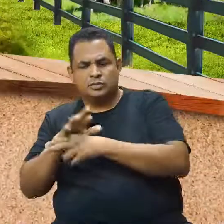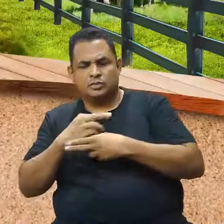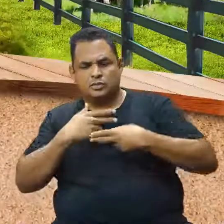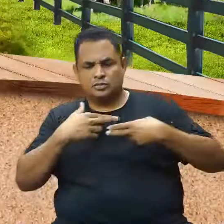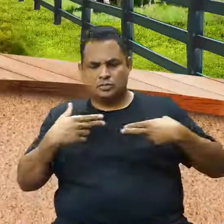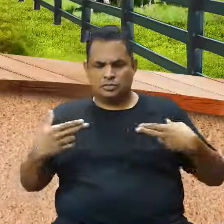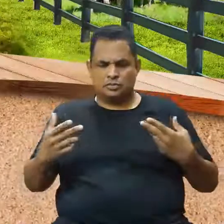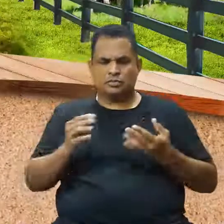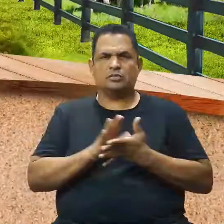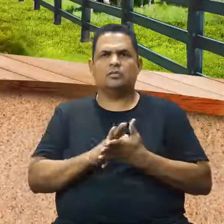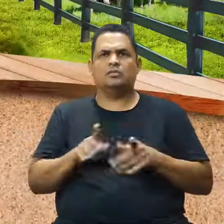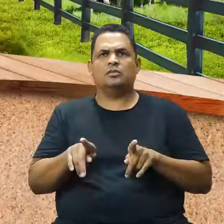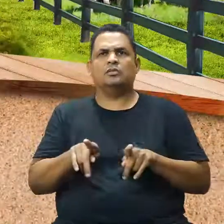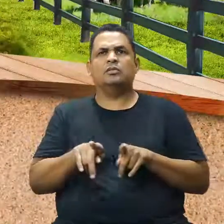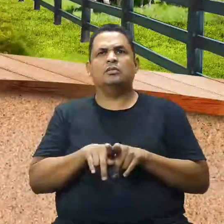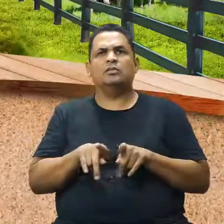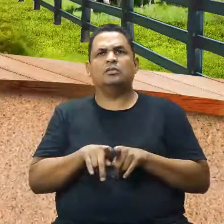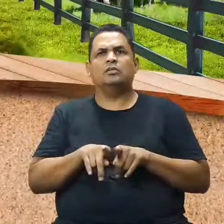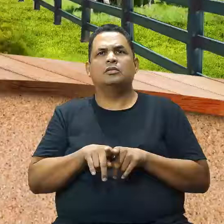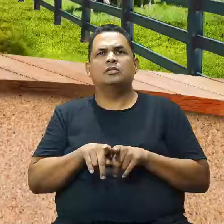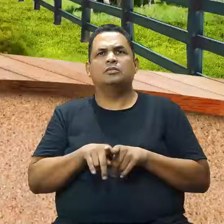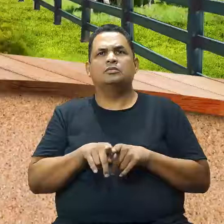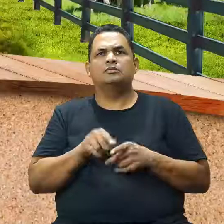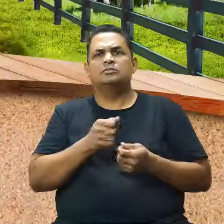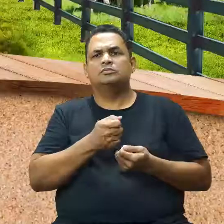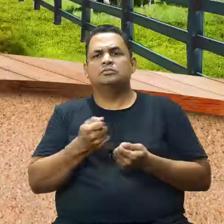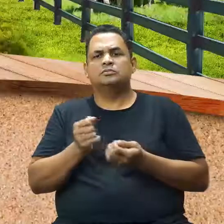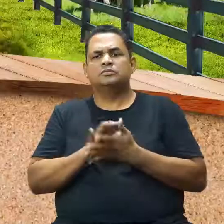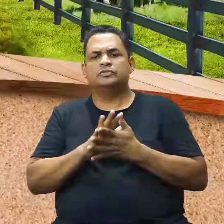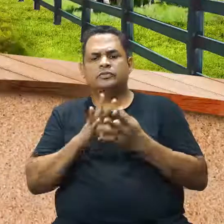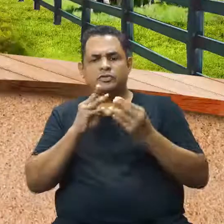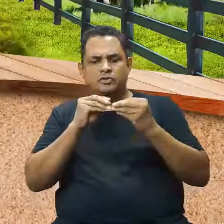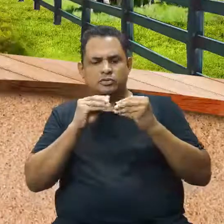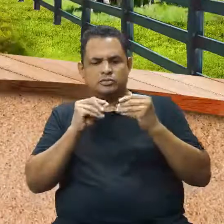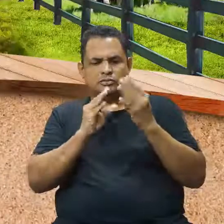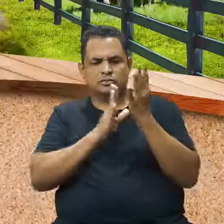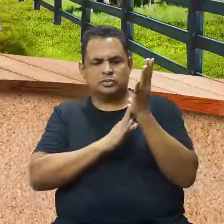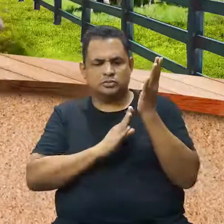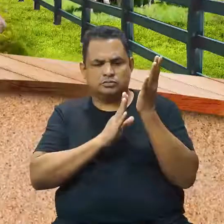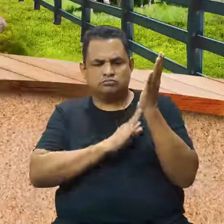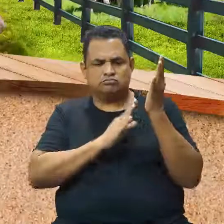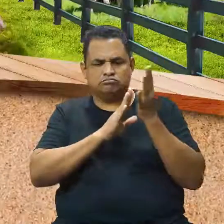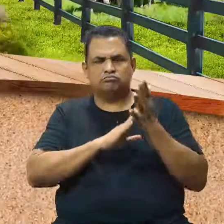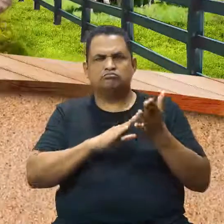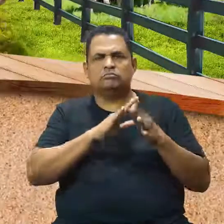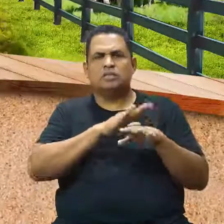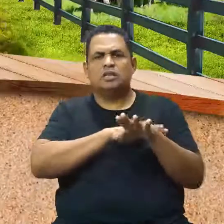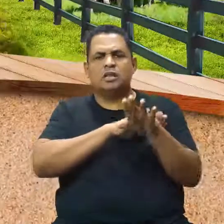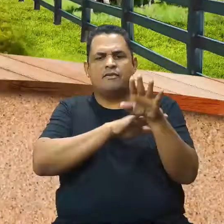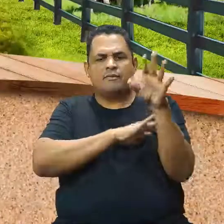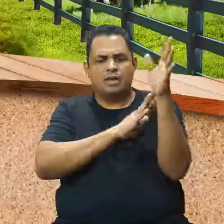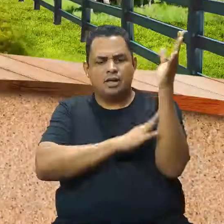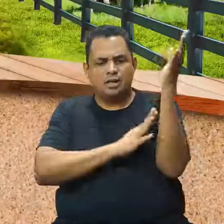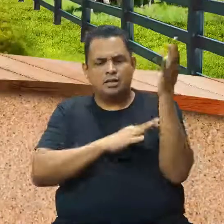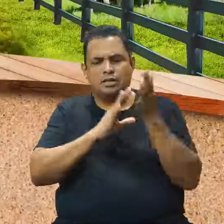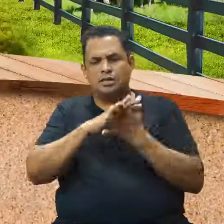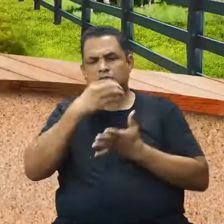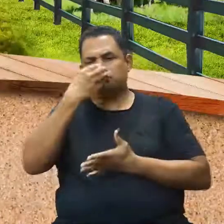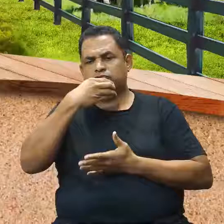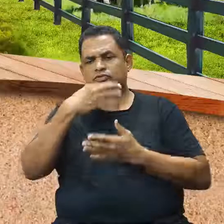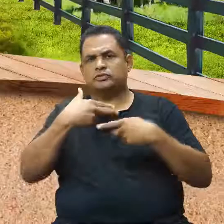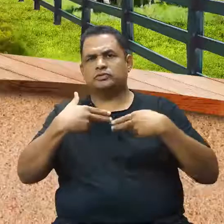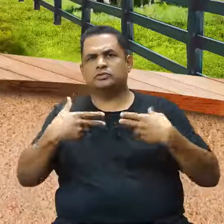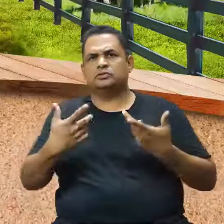inseticida, que ficam resíduos nos frutos. E aí